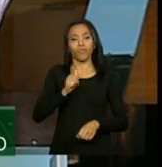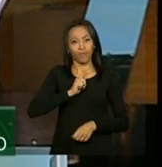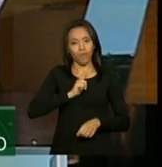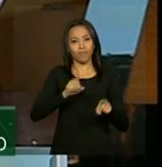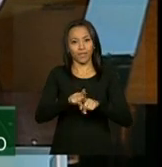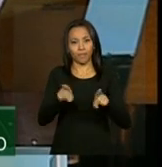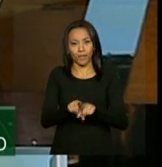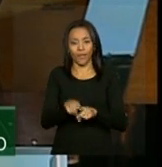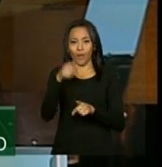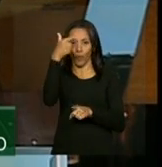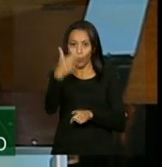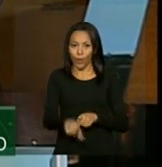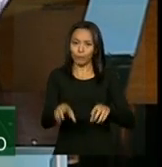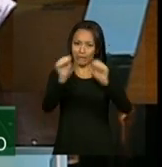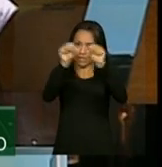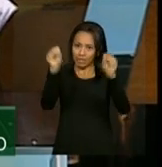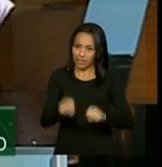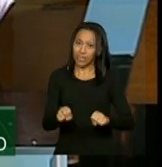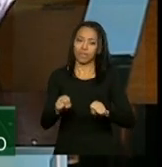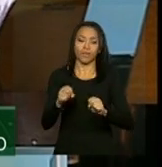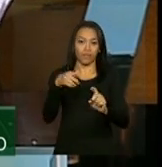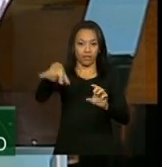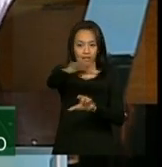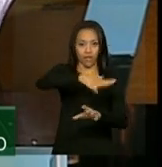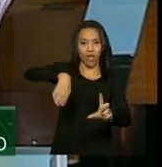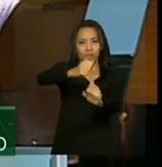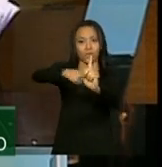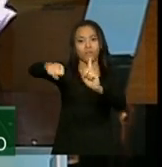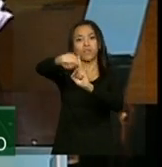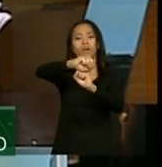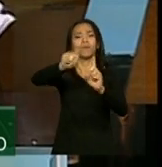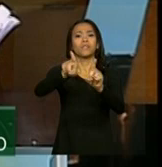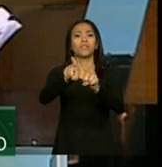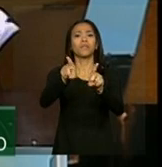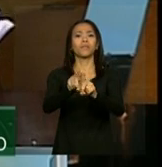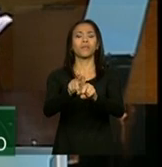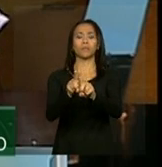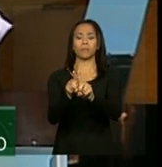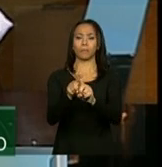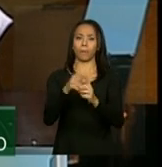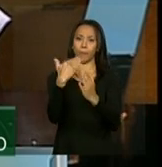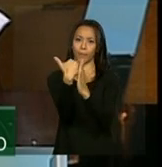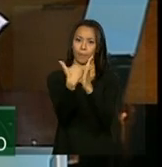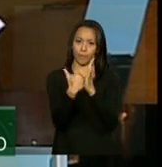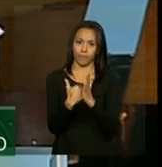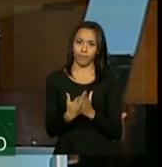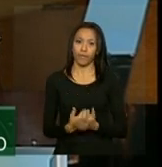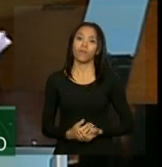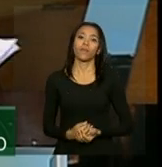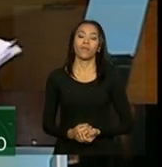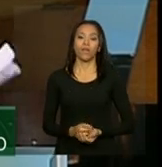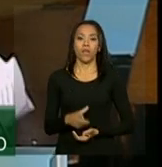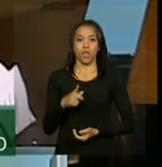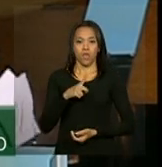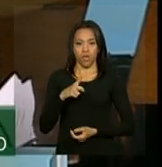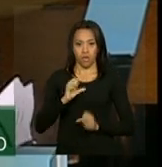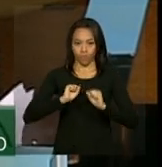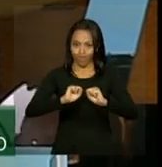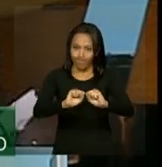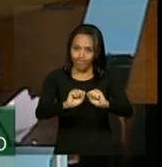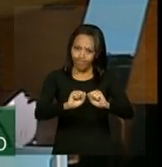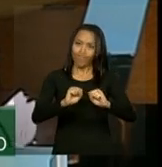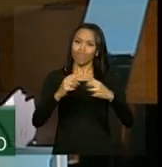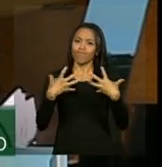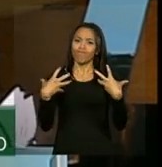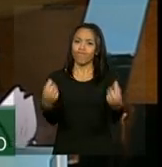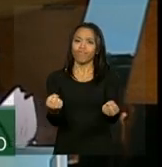assistência social e com articulação com o Programa de Erradicação do Trabalho Infantil. Eu defendo fortemente, esse